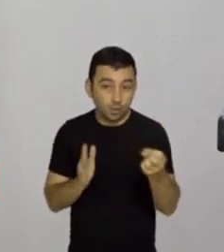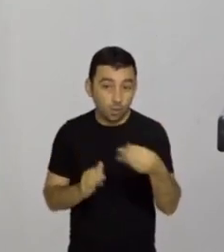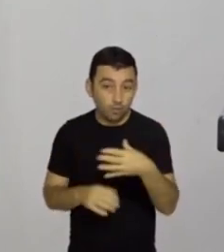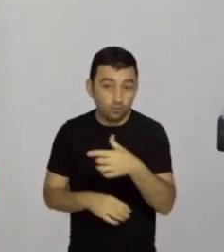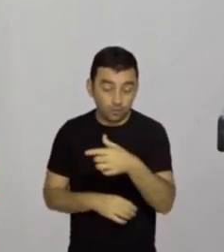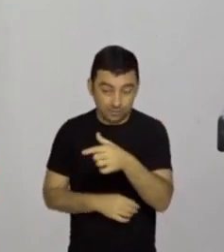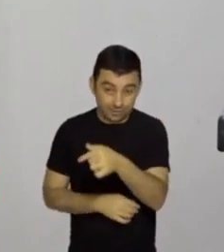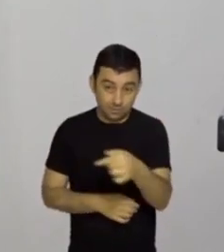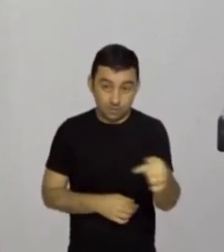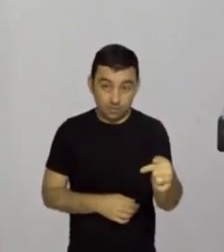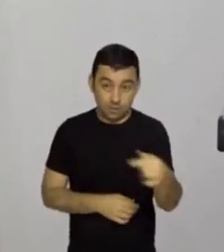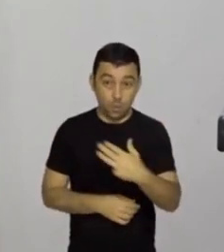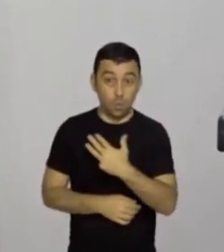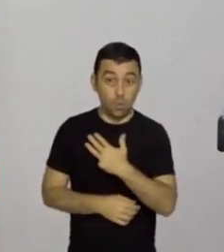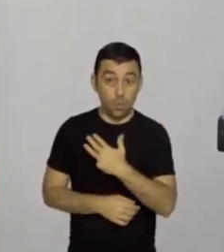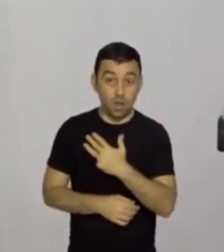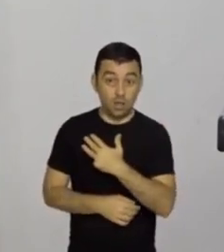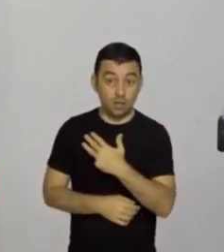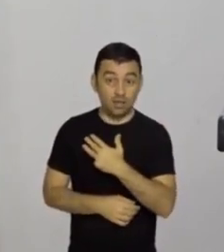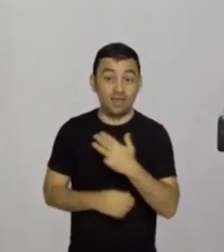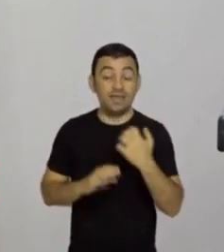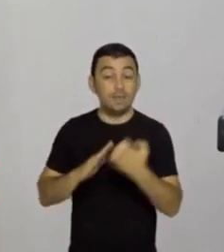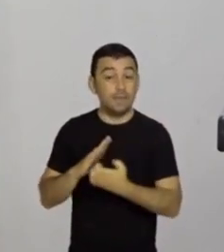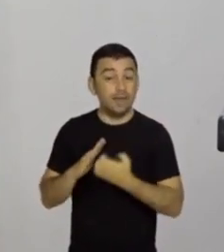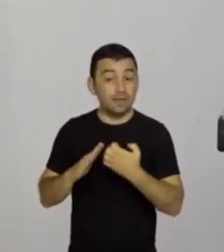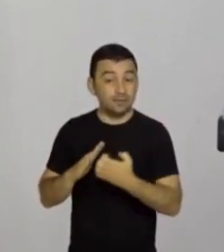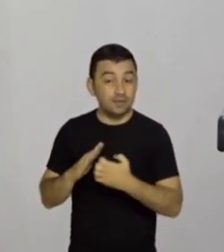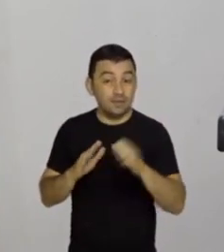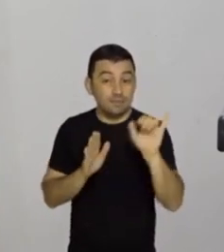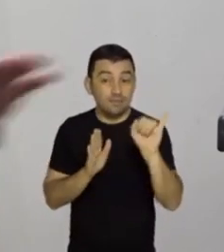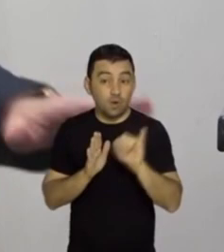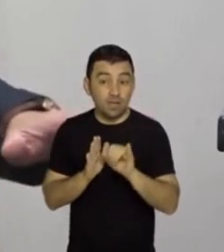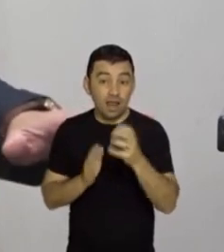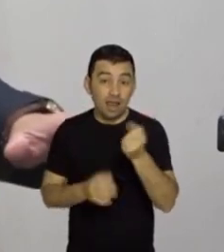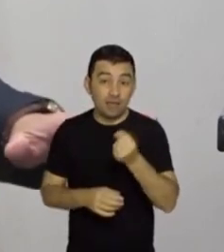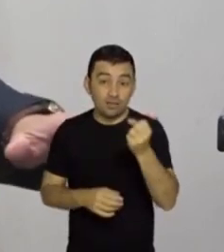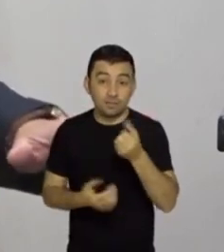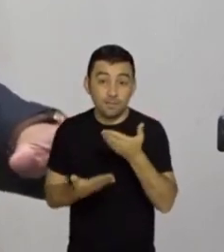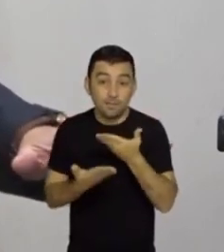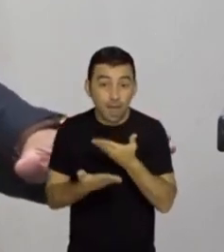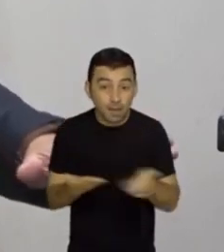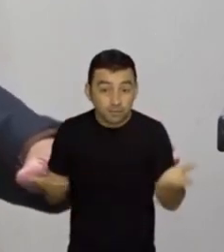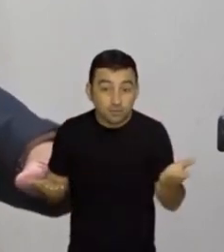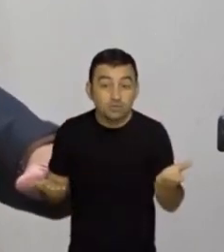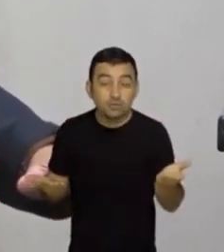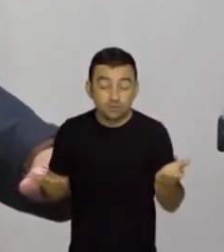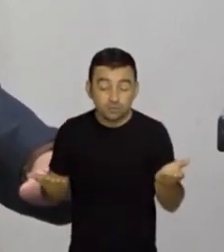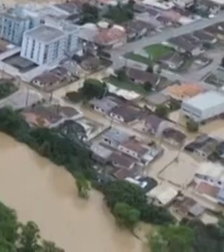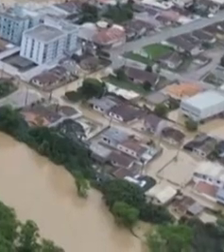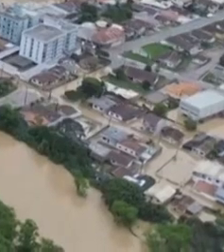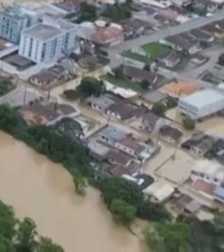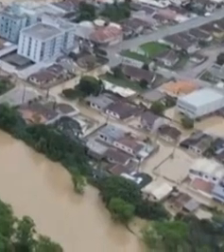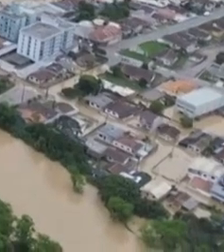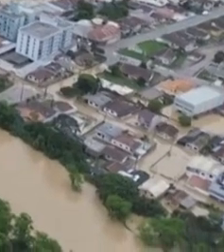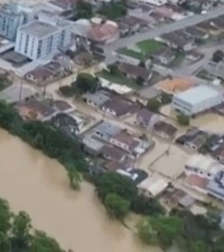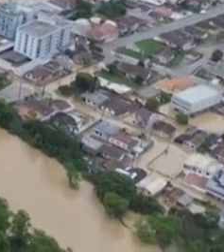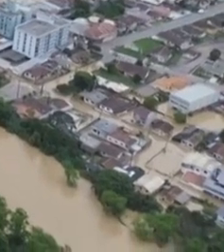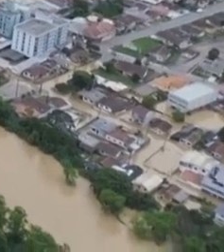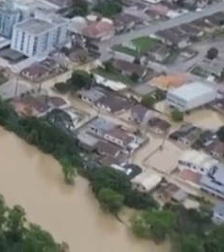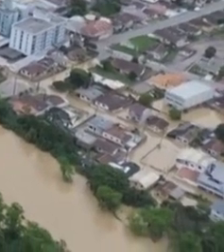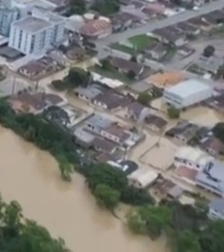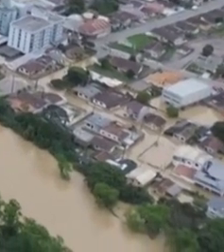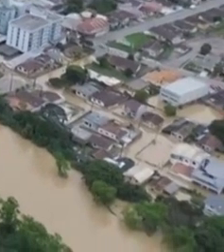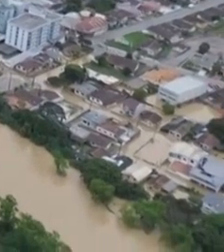do presidente Lula, as empresas que importarem leite vão perder esse benefício do programa. O governo